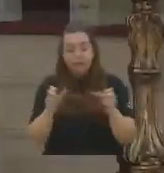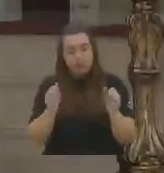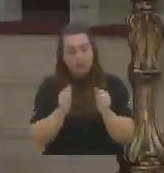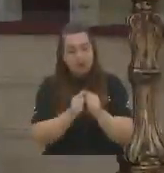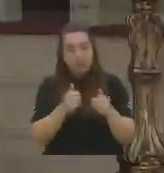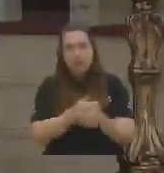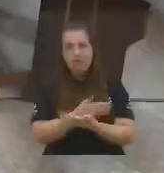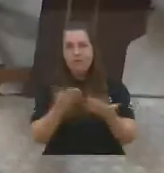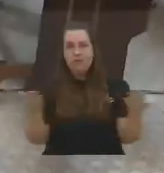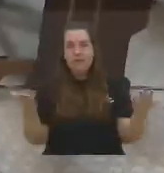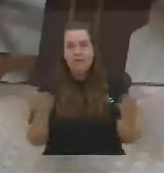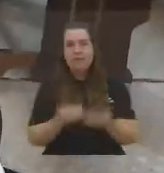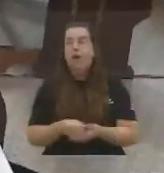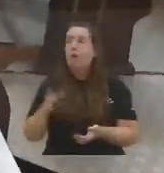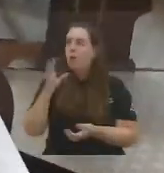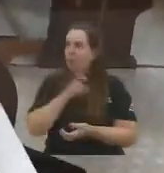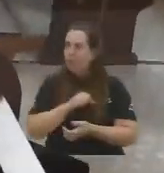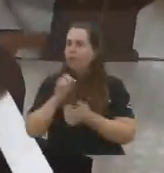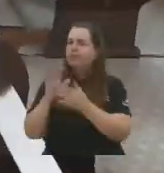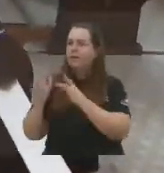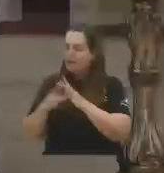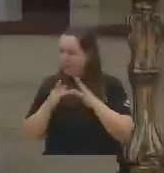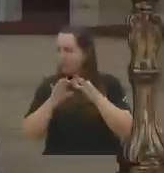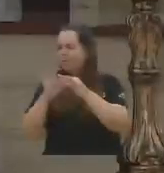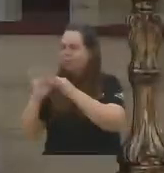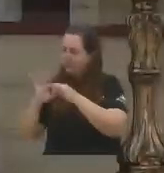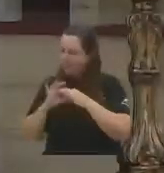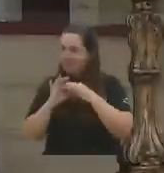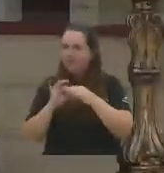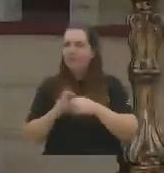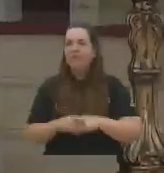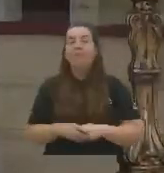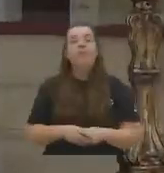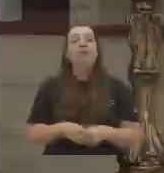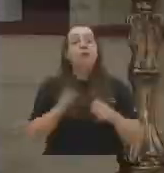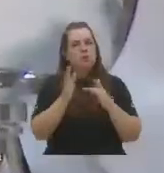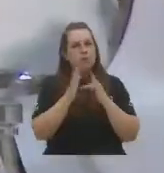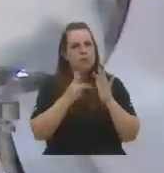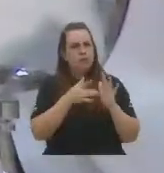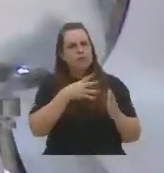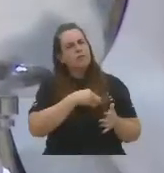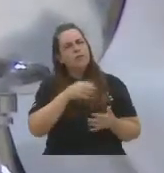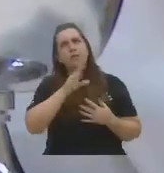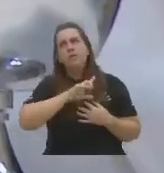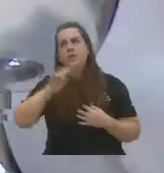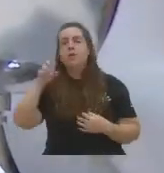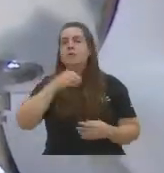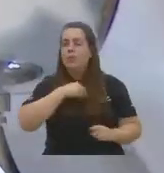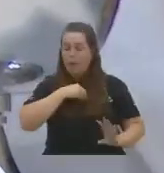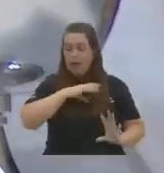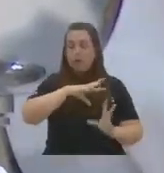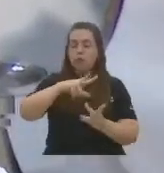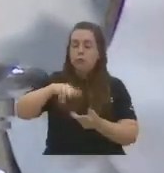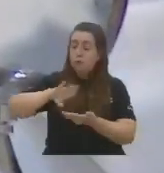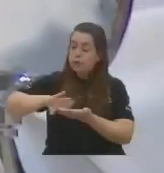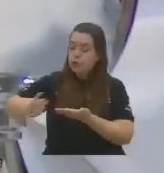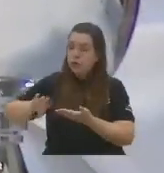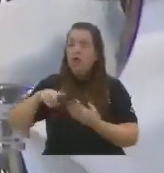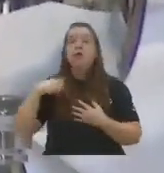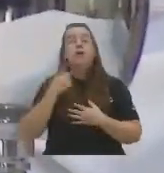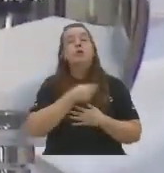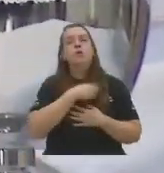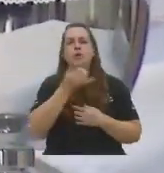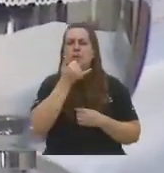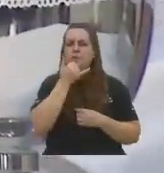sempre convosco. O amor de Cristo nos uniu. Cordeiro de Deus, que tirais o pecado do